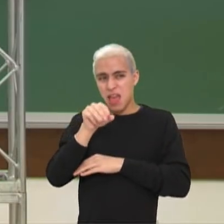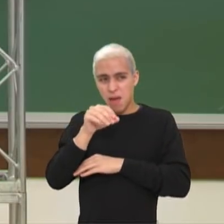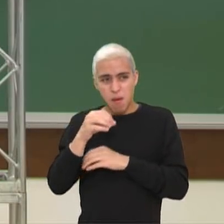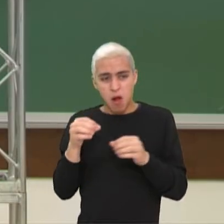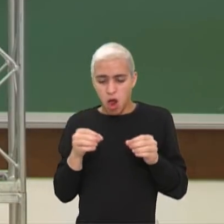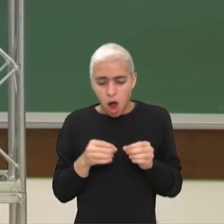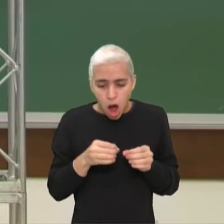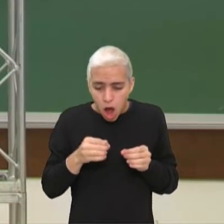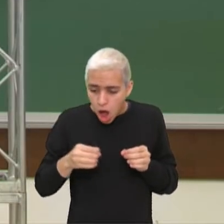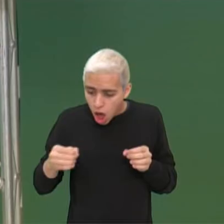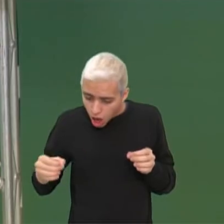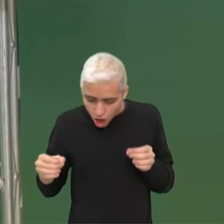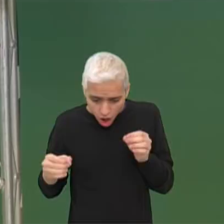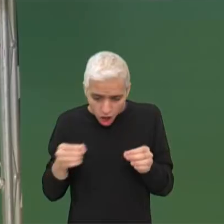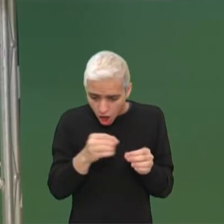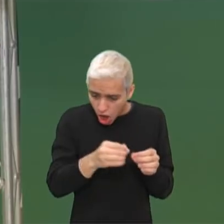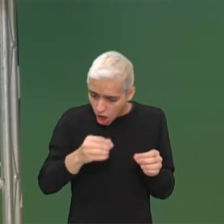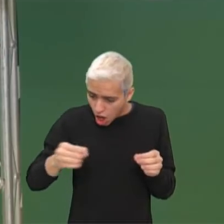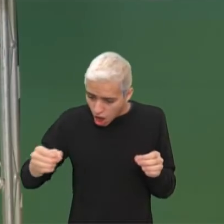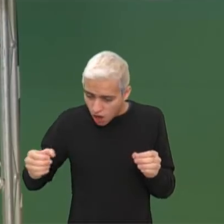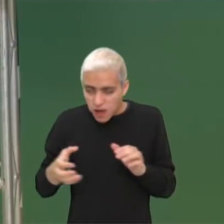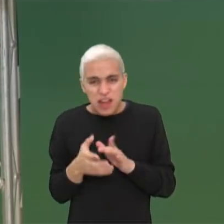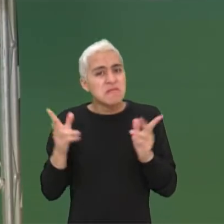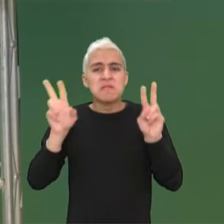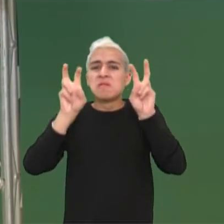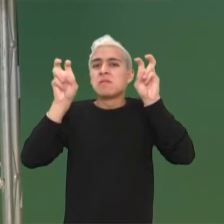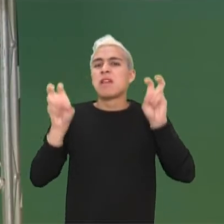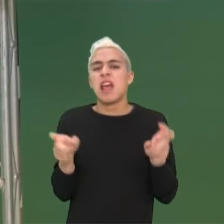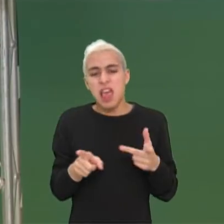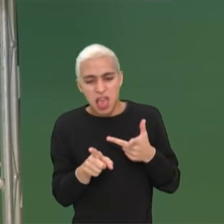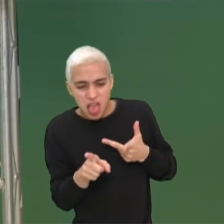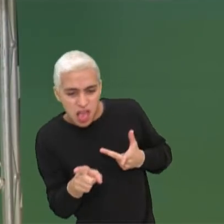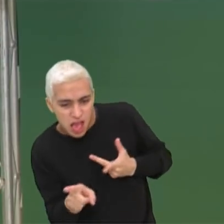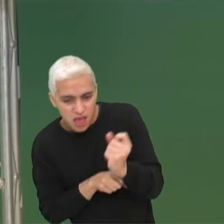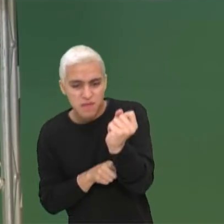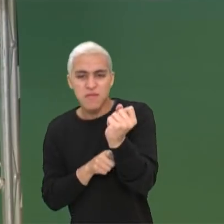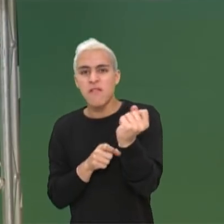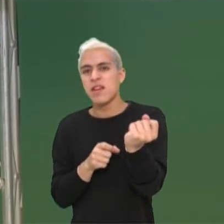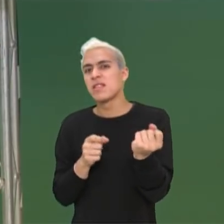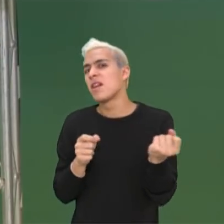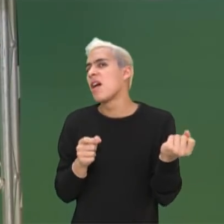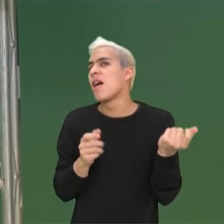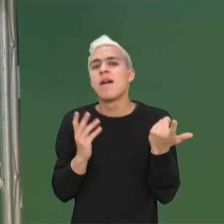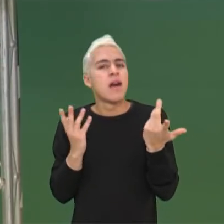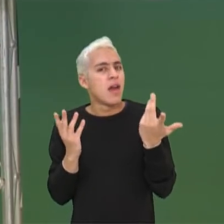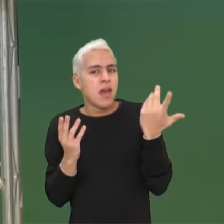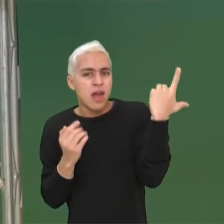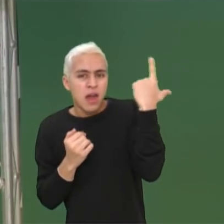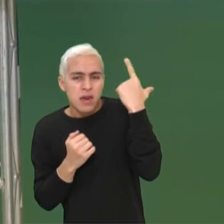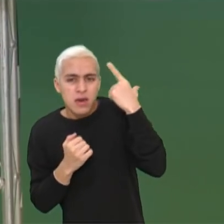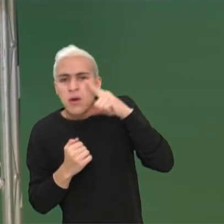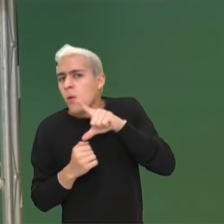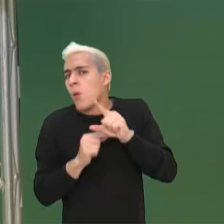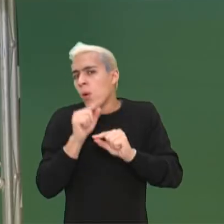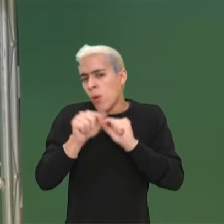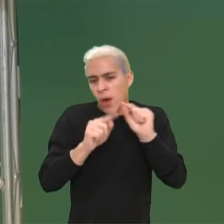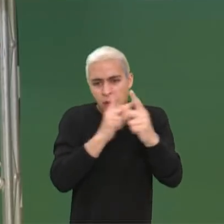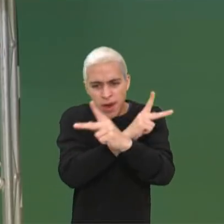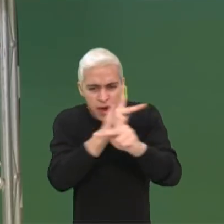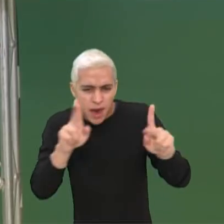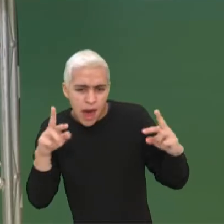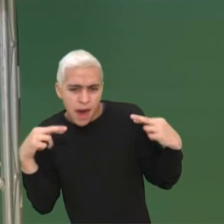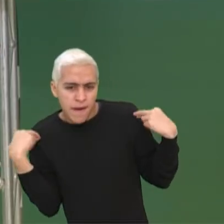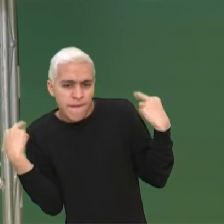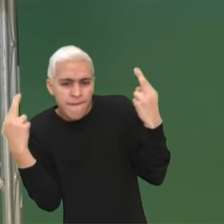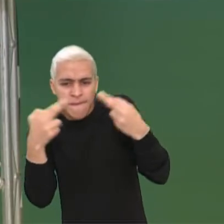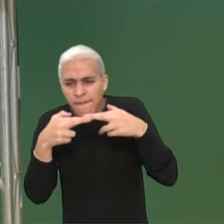dama não tem assim, um tema específico. Eu vou ganhar a dama para ganhar o reino ou ganhar